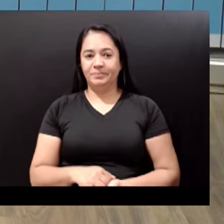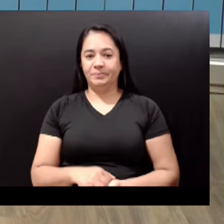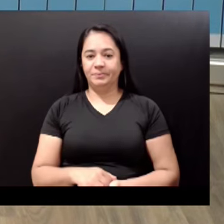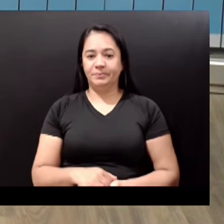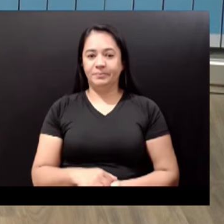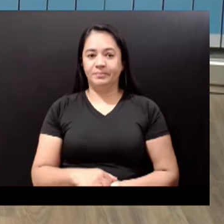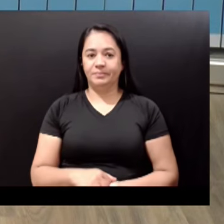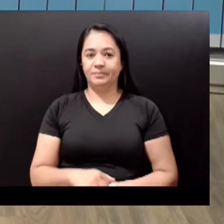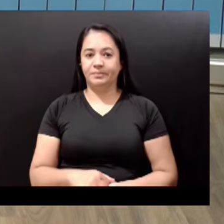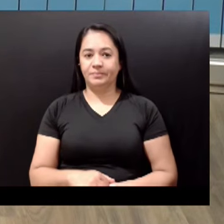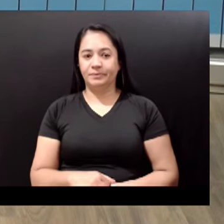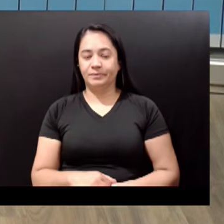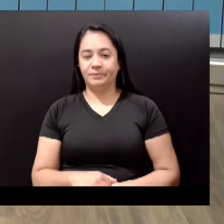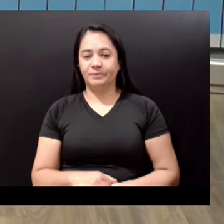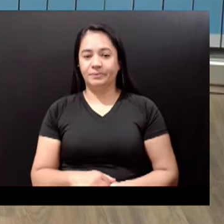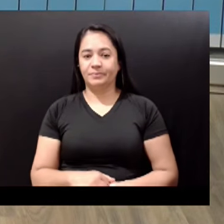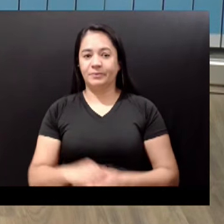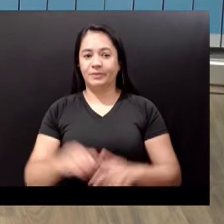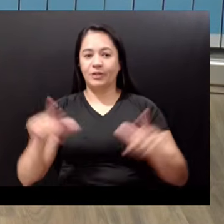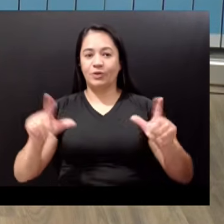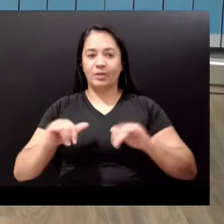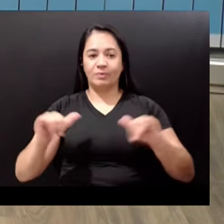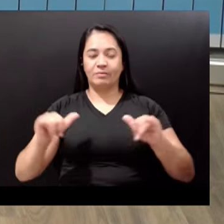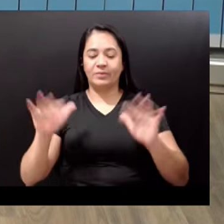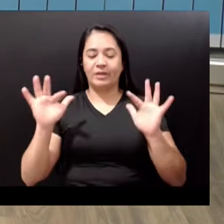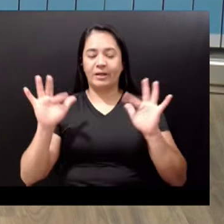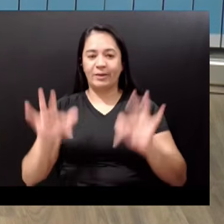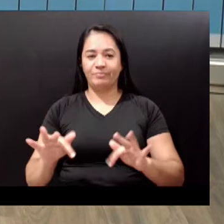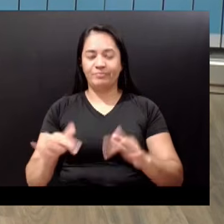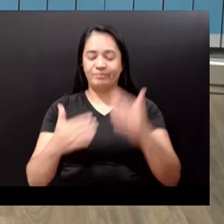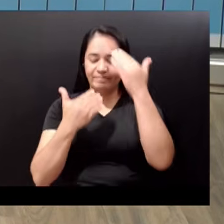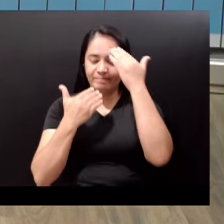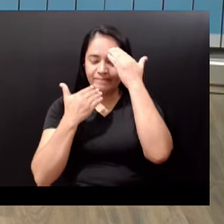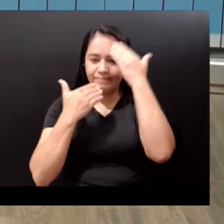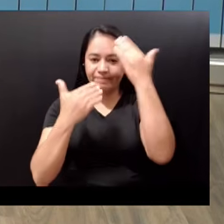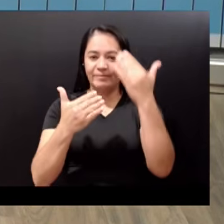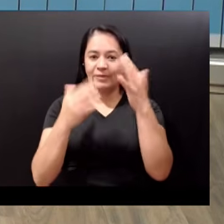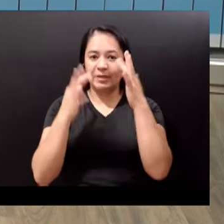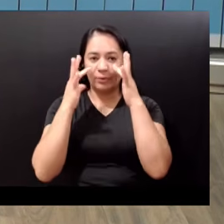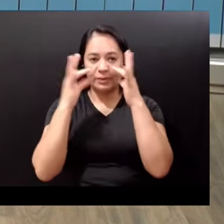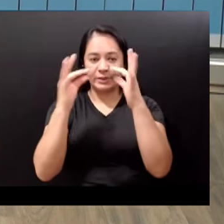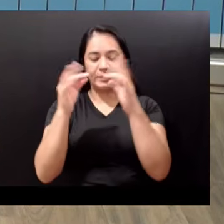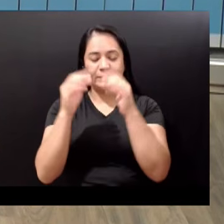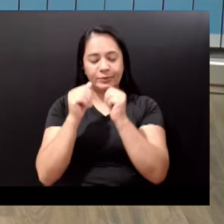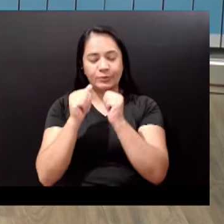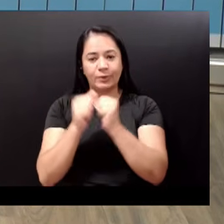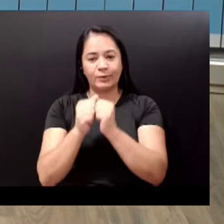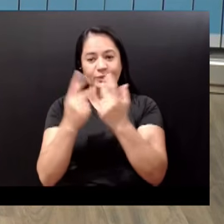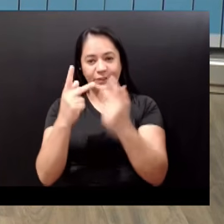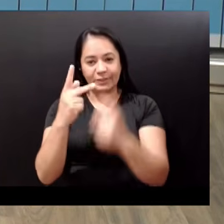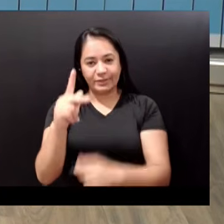O Jornal Câmara Notícia fica por aqui. Muito obrigado pela sua companhia, pela sua audiência.